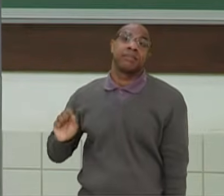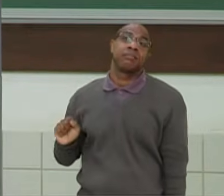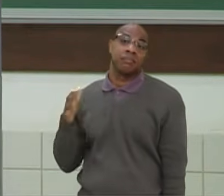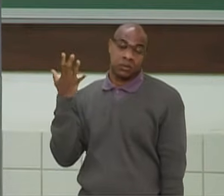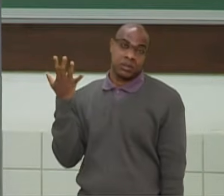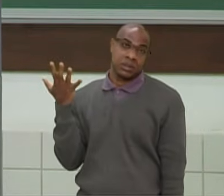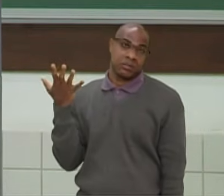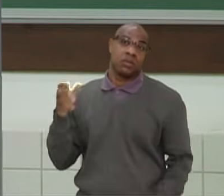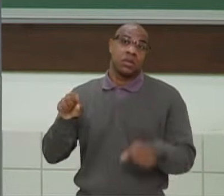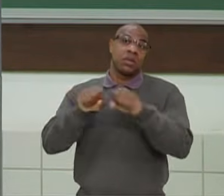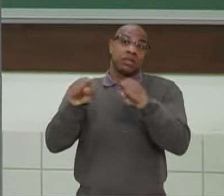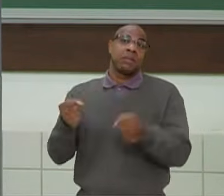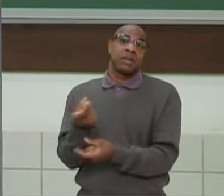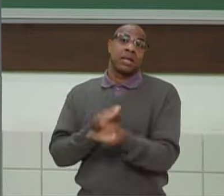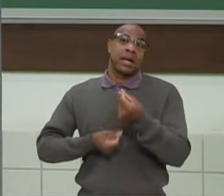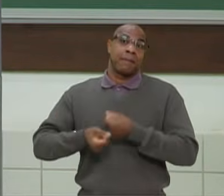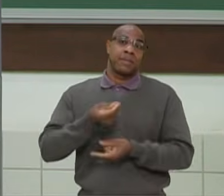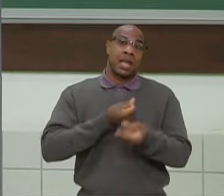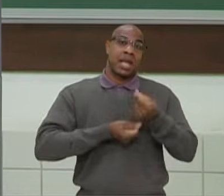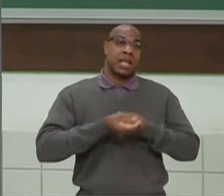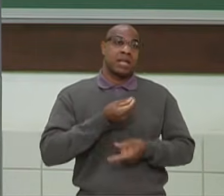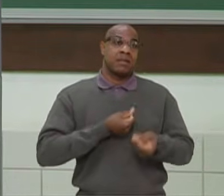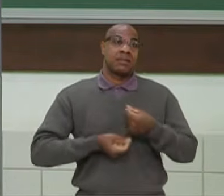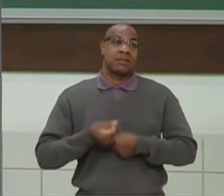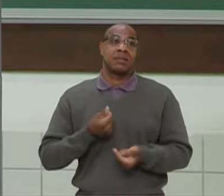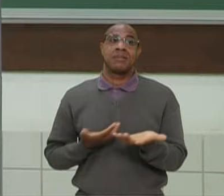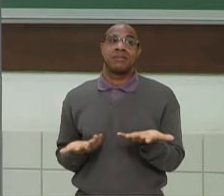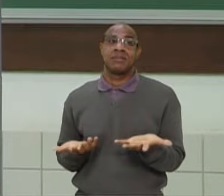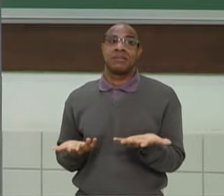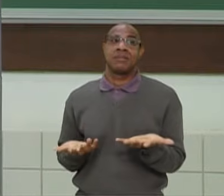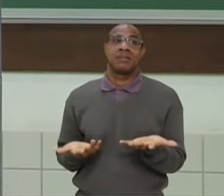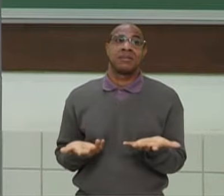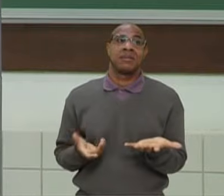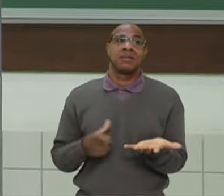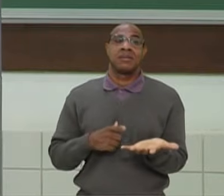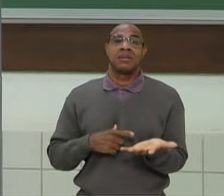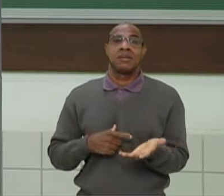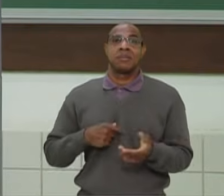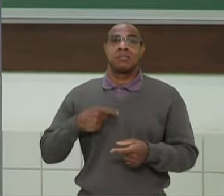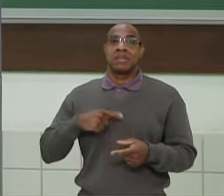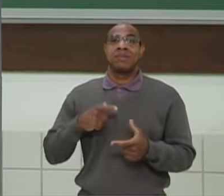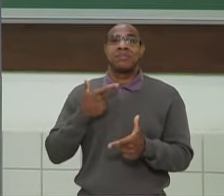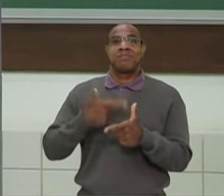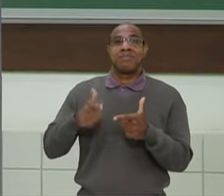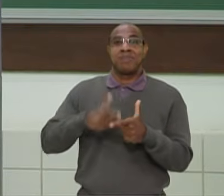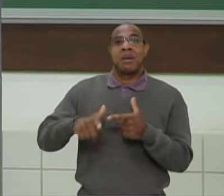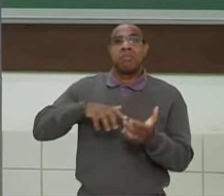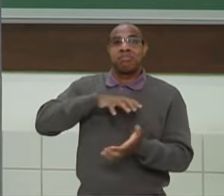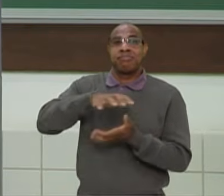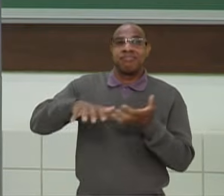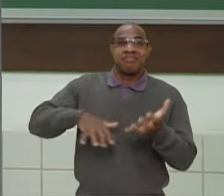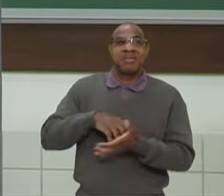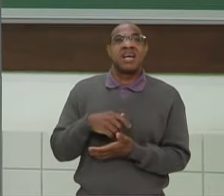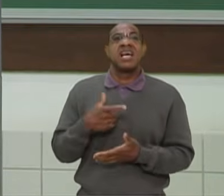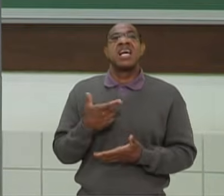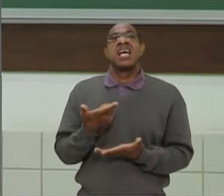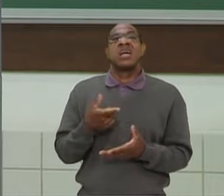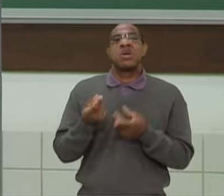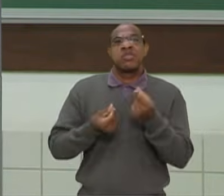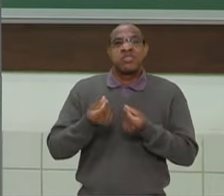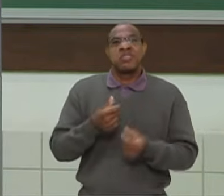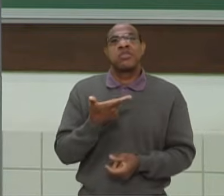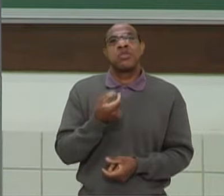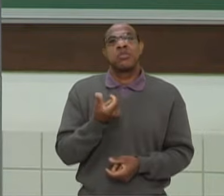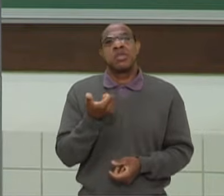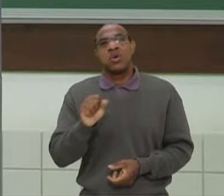nosso sistema capitalista, a gente vive tendo tipo uns ciclos de crise, né? A crise econômica de 2008, crise